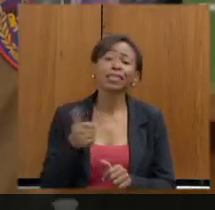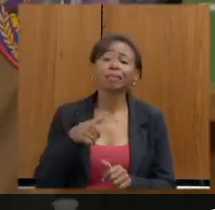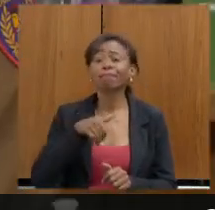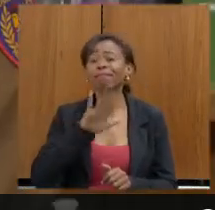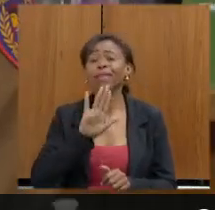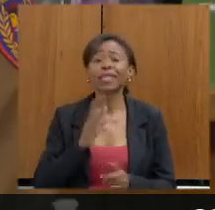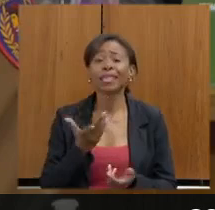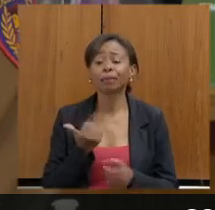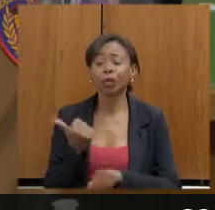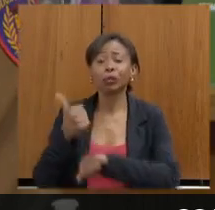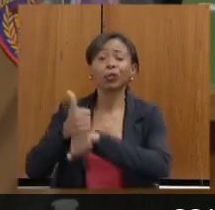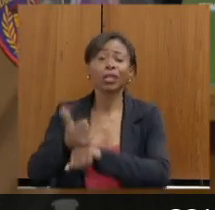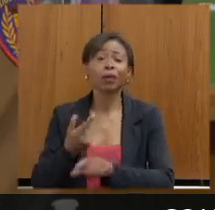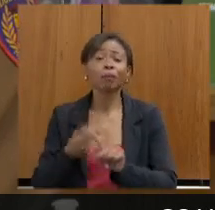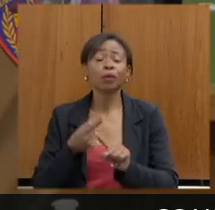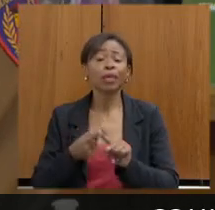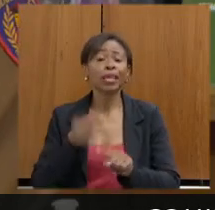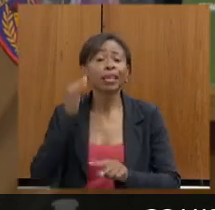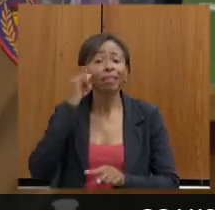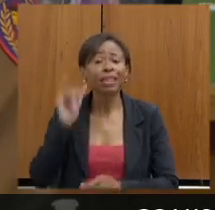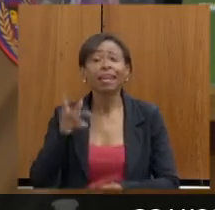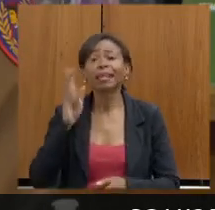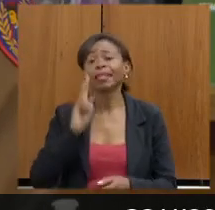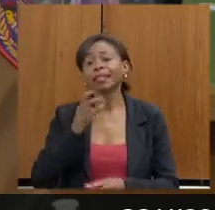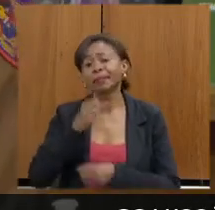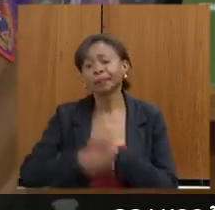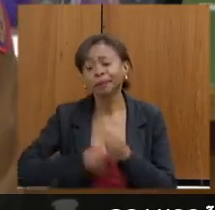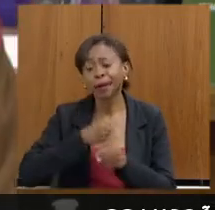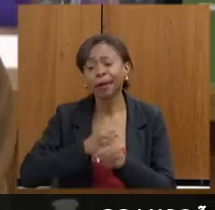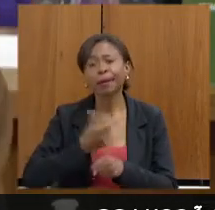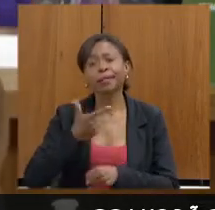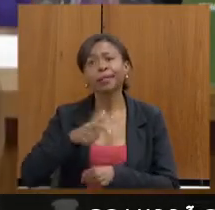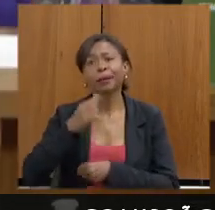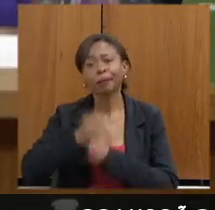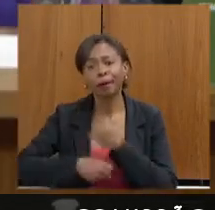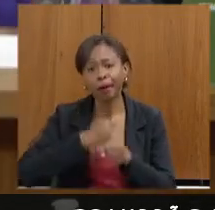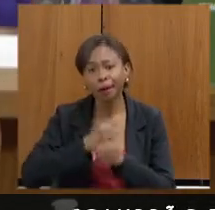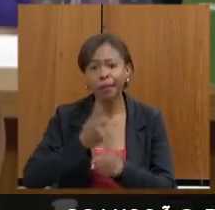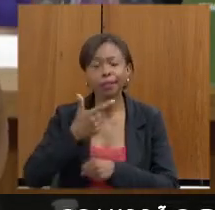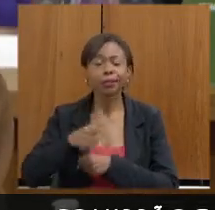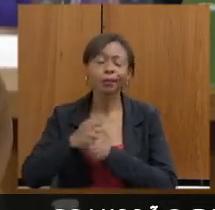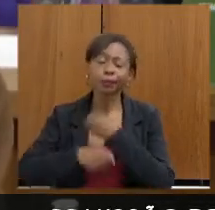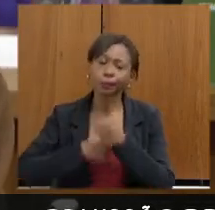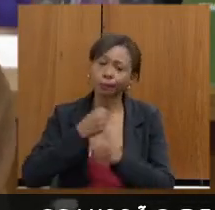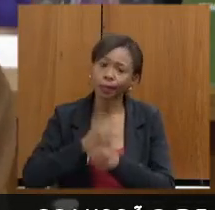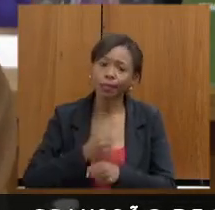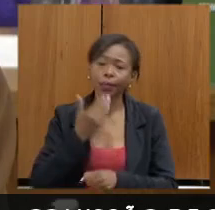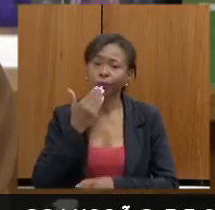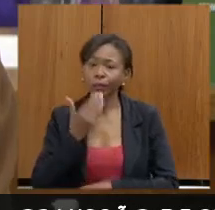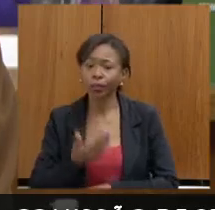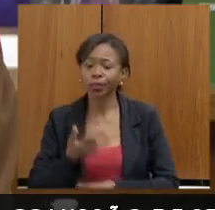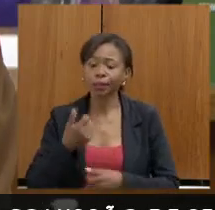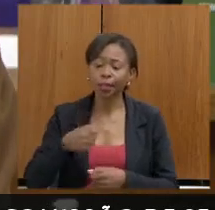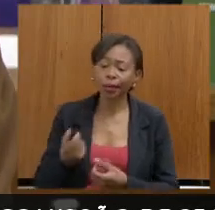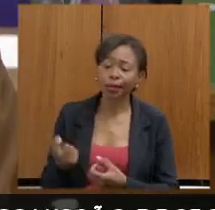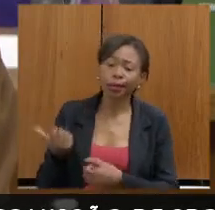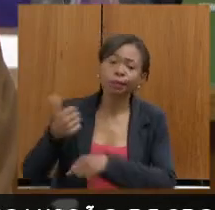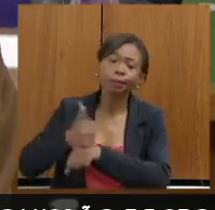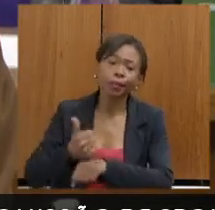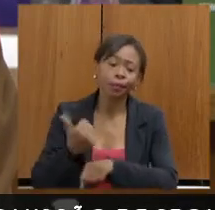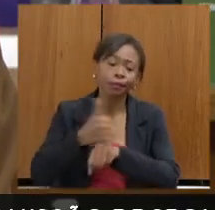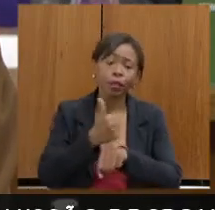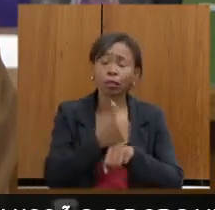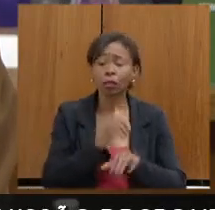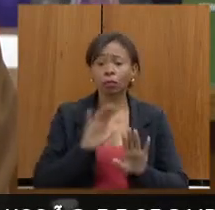sistematizado nenhum ter ficar todo ano passando lá nos pretos né E aquela insistência porque uma instituição como a nossa que tem um volume de